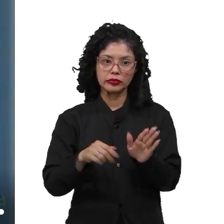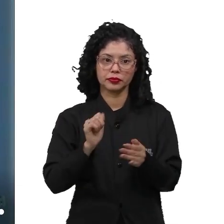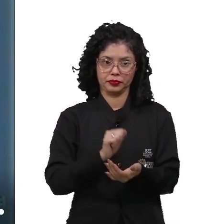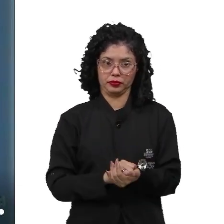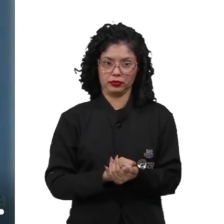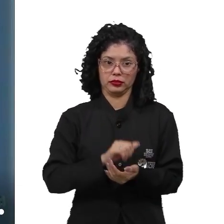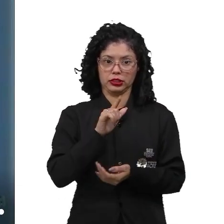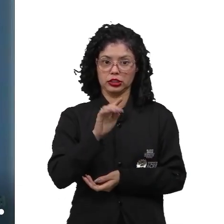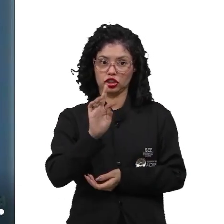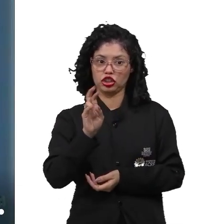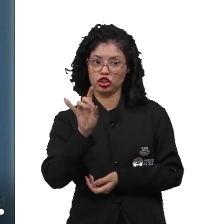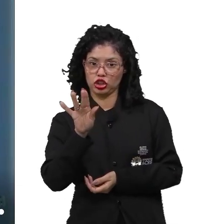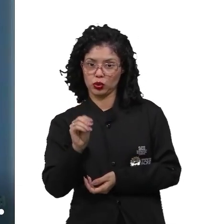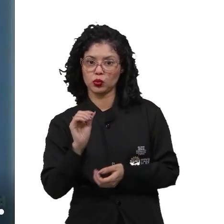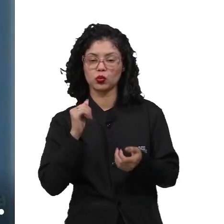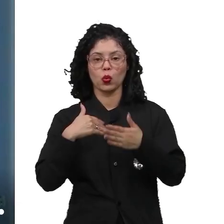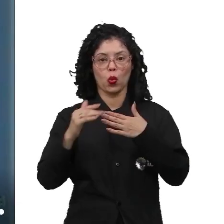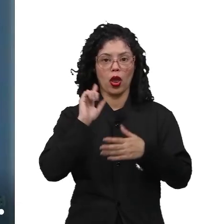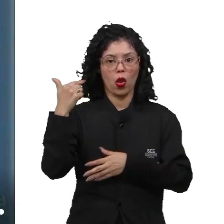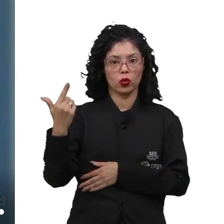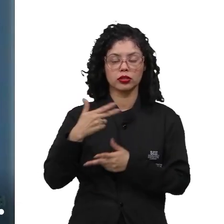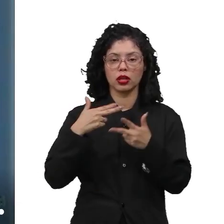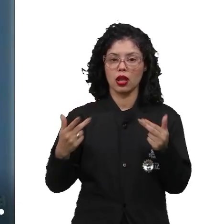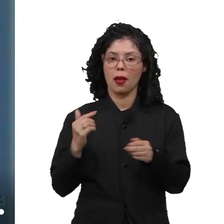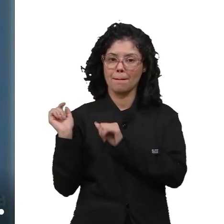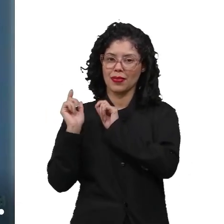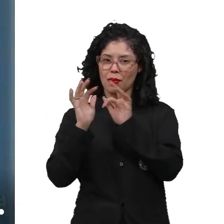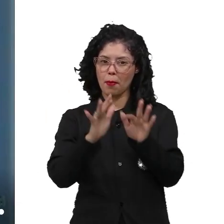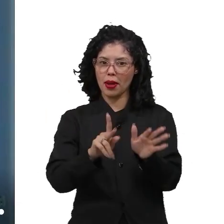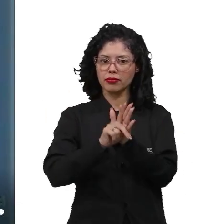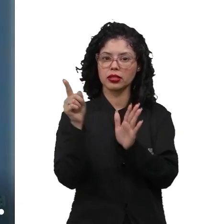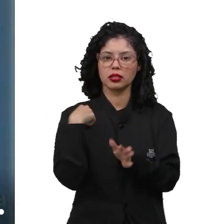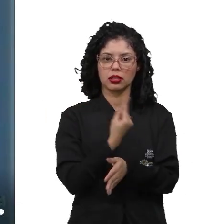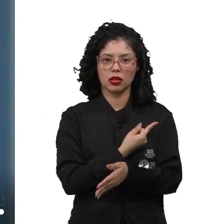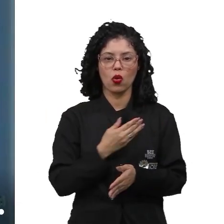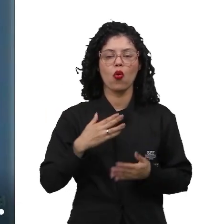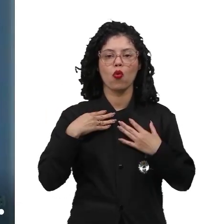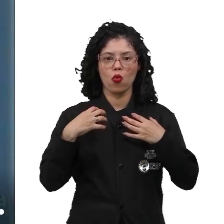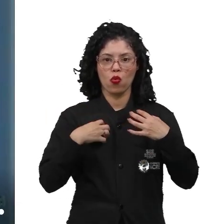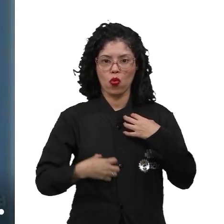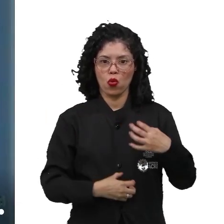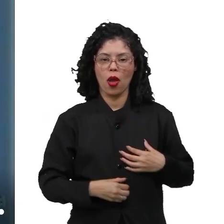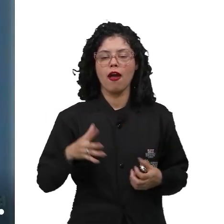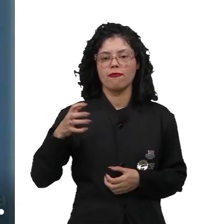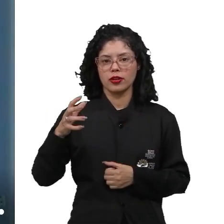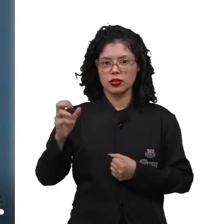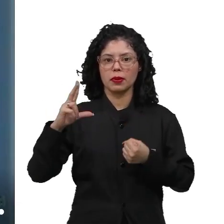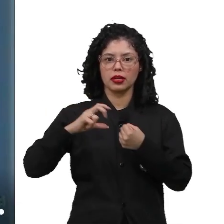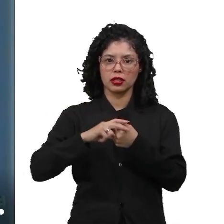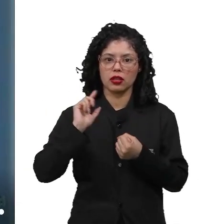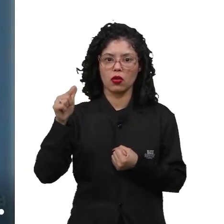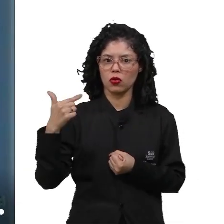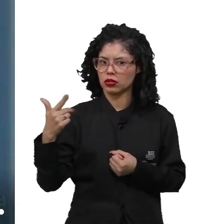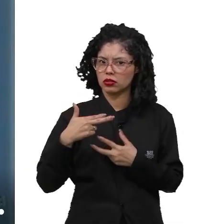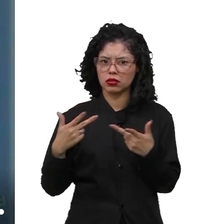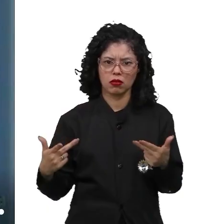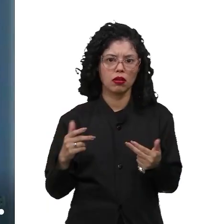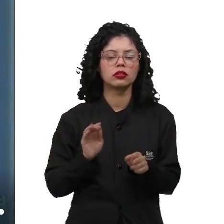de antígenos. Então, qualquer tipo de invasor ali do nosso organismo, vírus, bactérias,